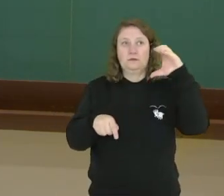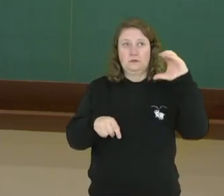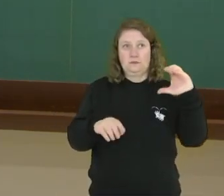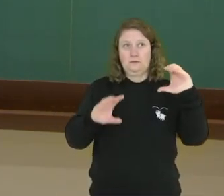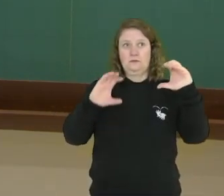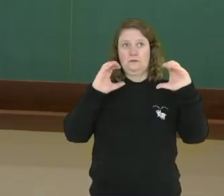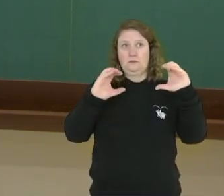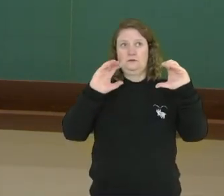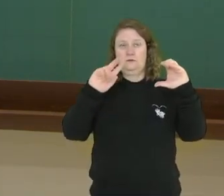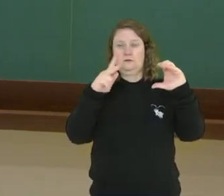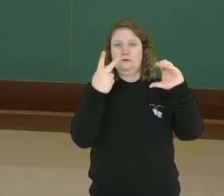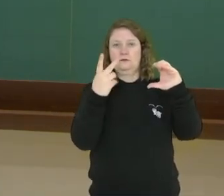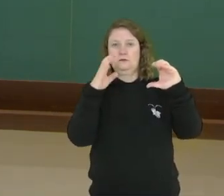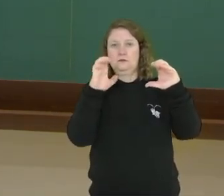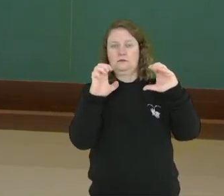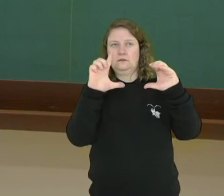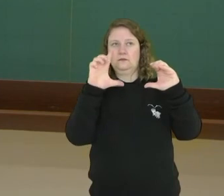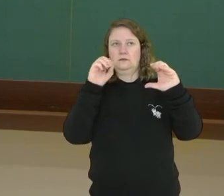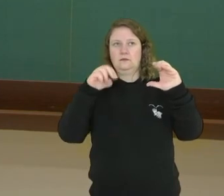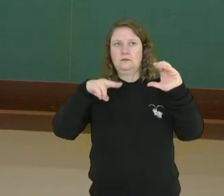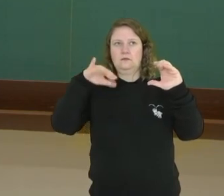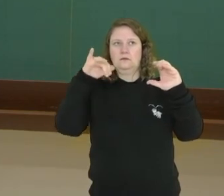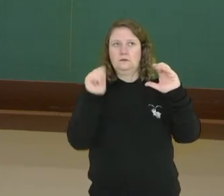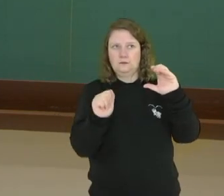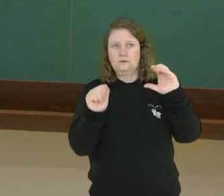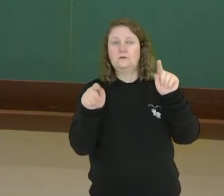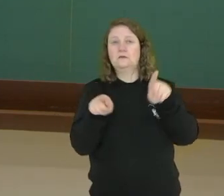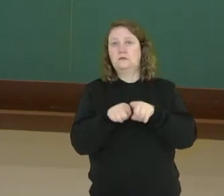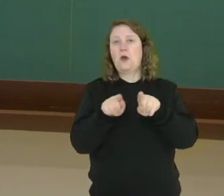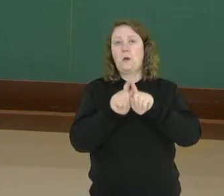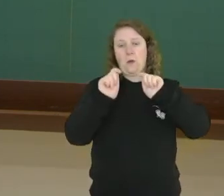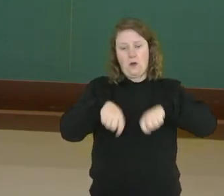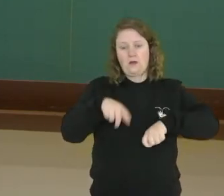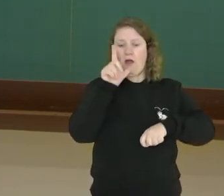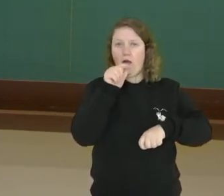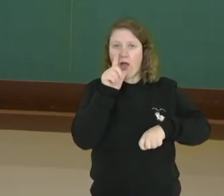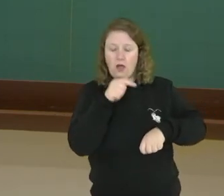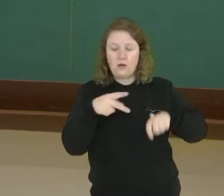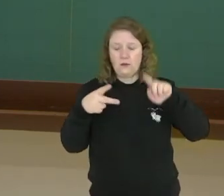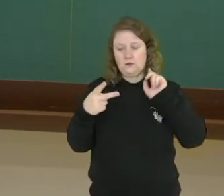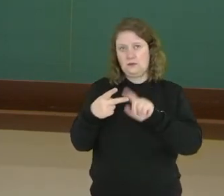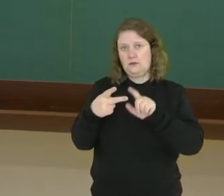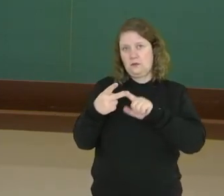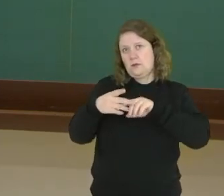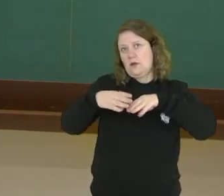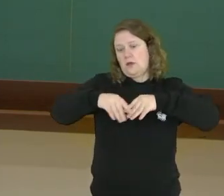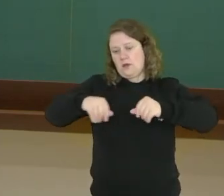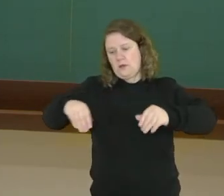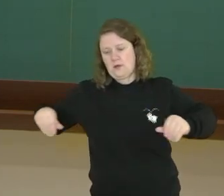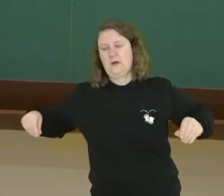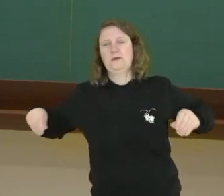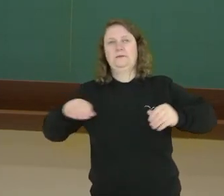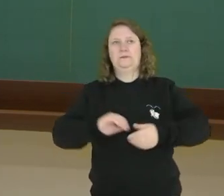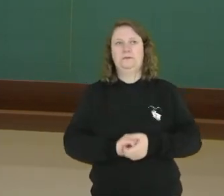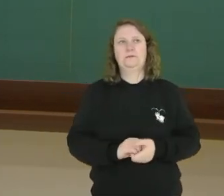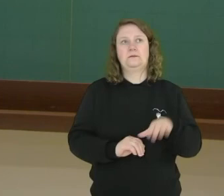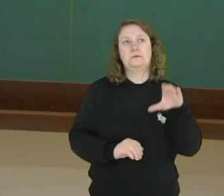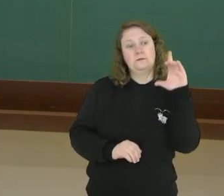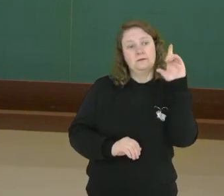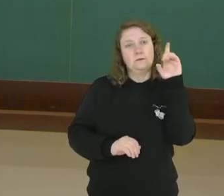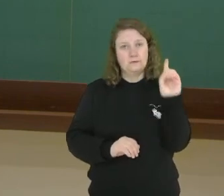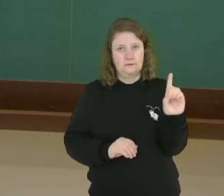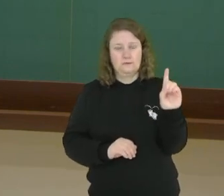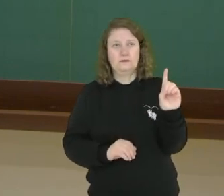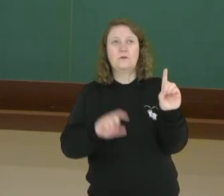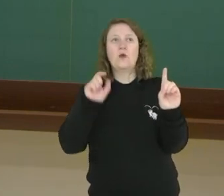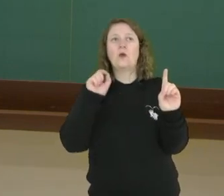ordem? É a ordem quelônia, que reúne espécies tanto aquáticas quanto terrestres. E a letra D,